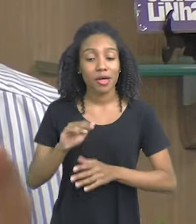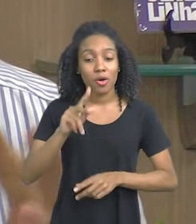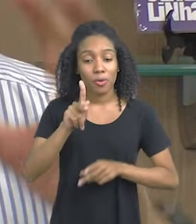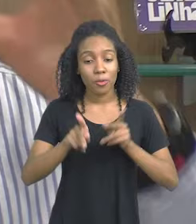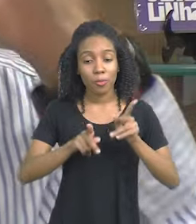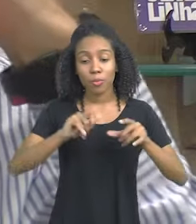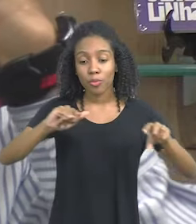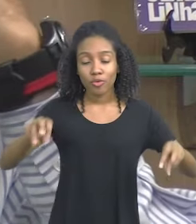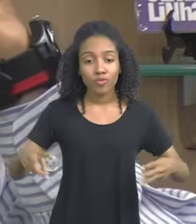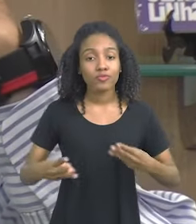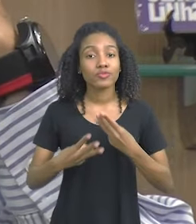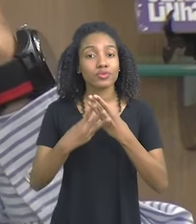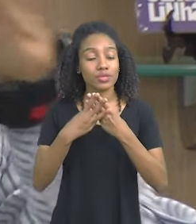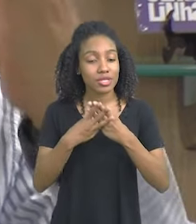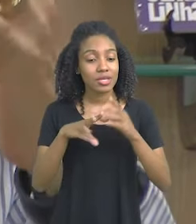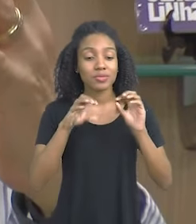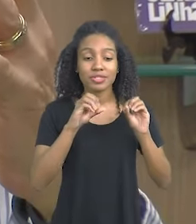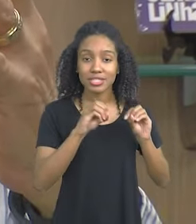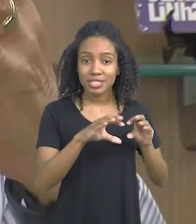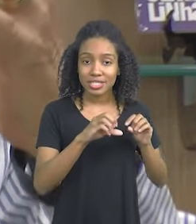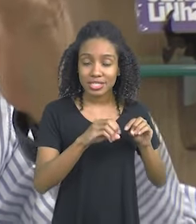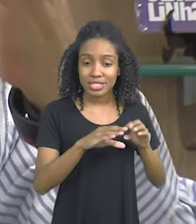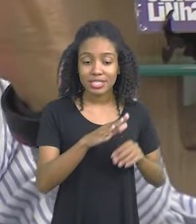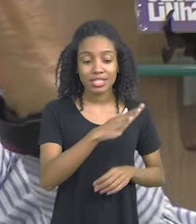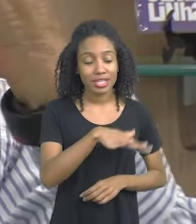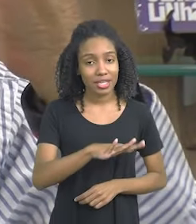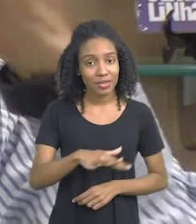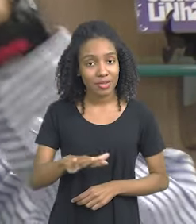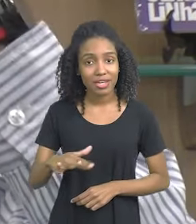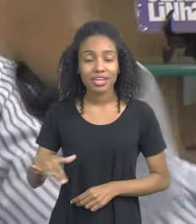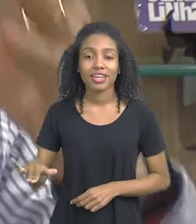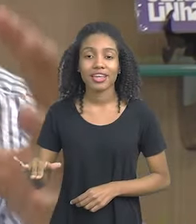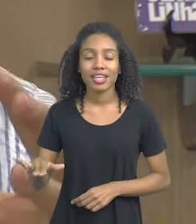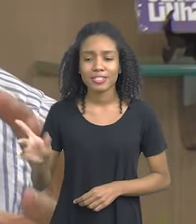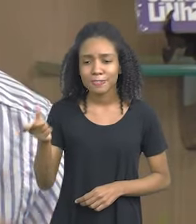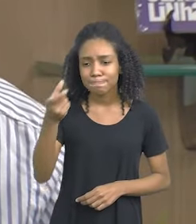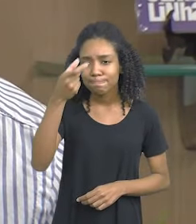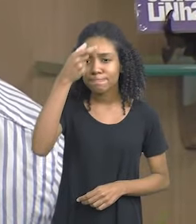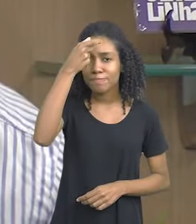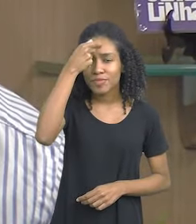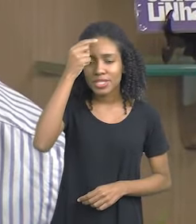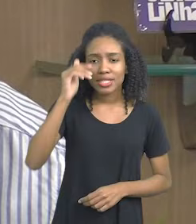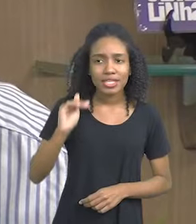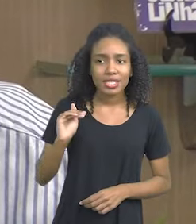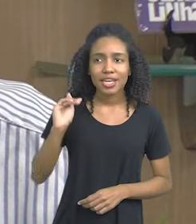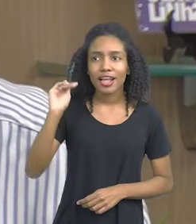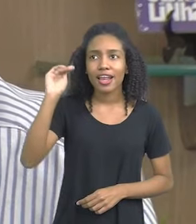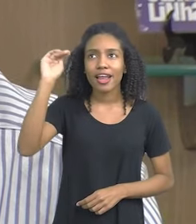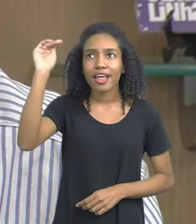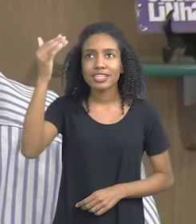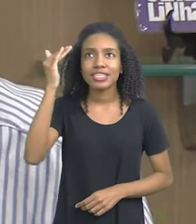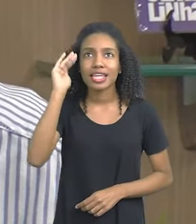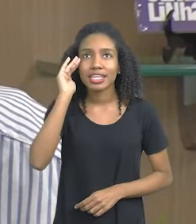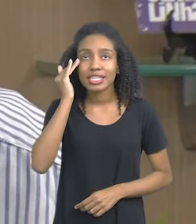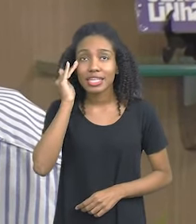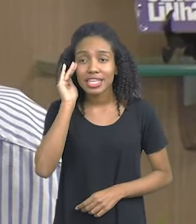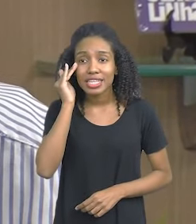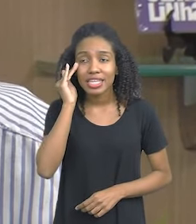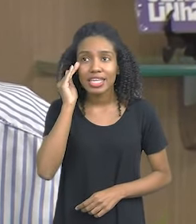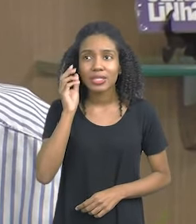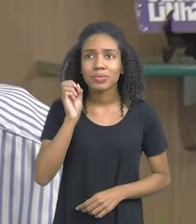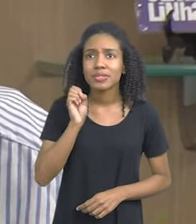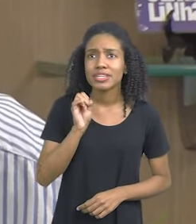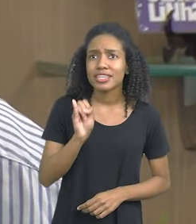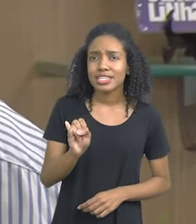crianças, isso que é incutido na mente das crianças, é colocado na mente do judeu, e ele entende que se ele não fizer